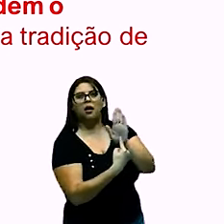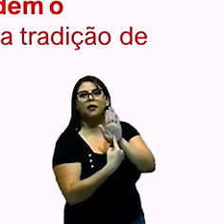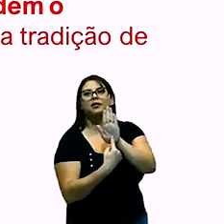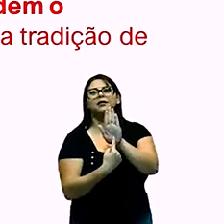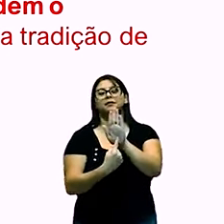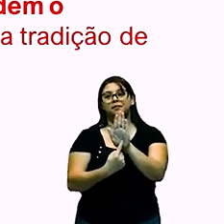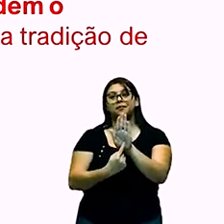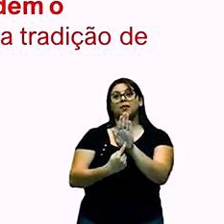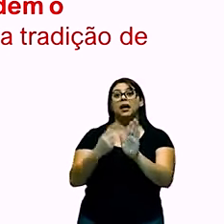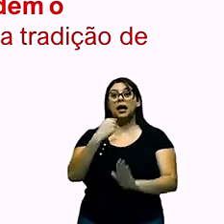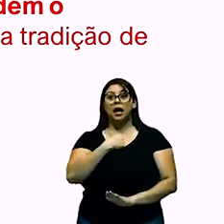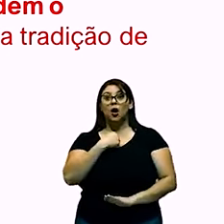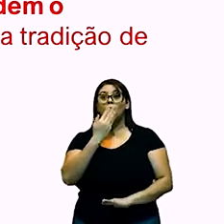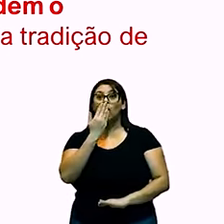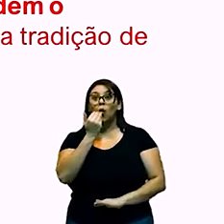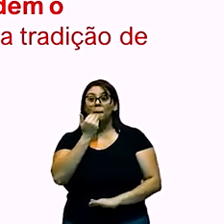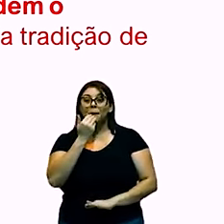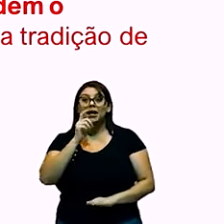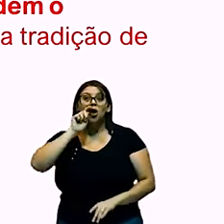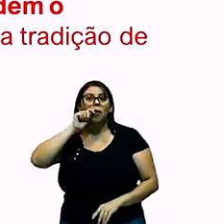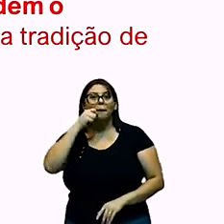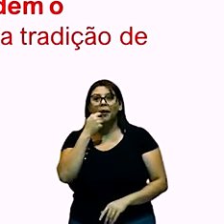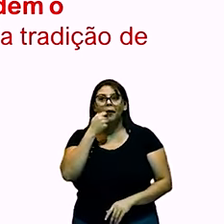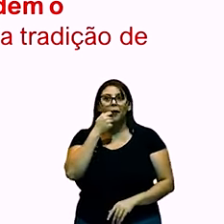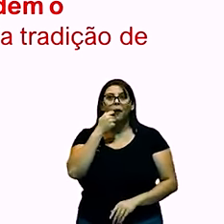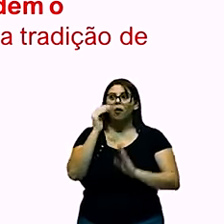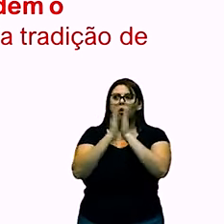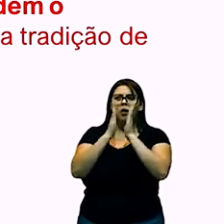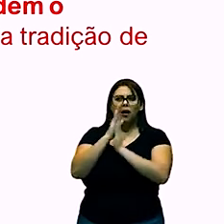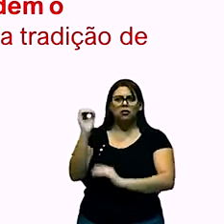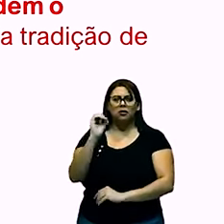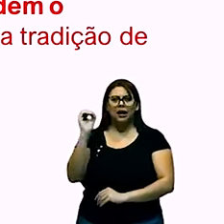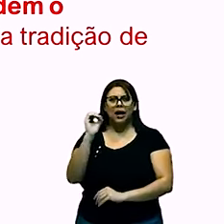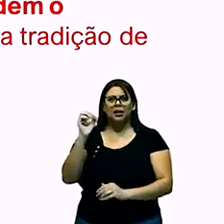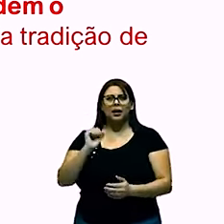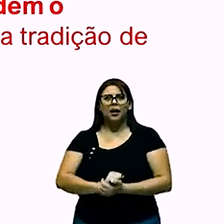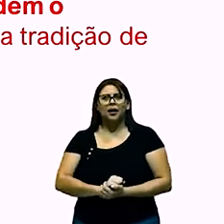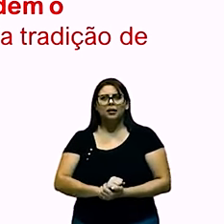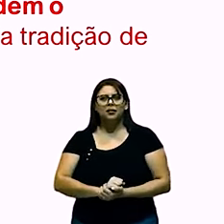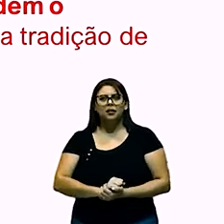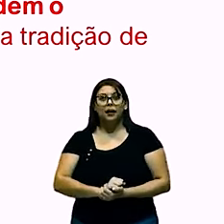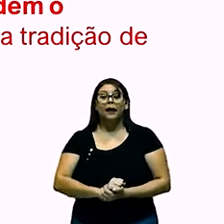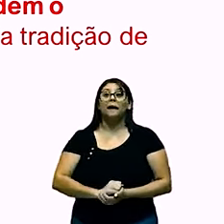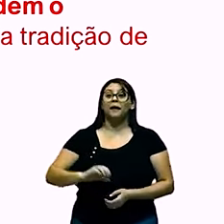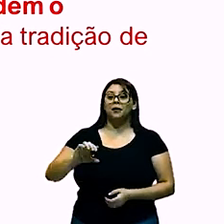foi orado. O cálice orava numa taça, e eu bebia o cálice que não foi orado.